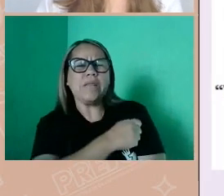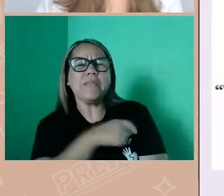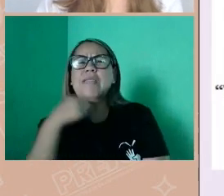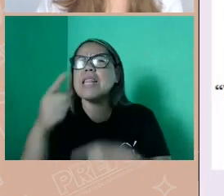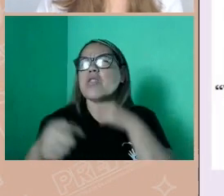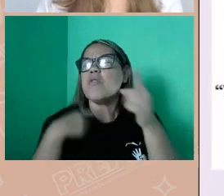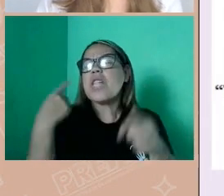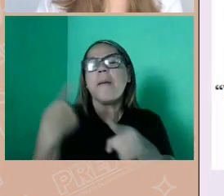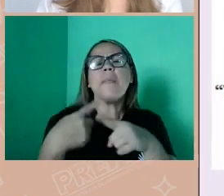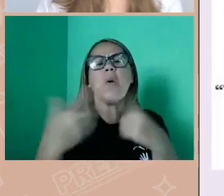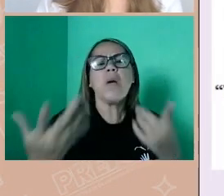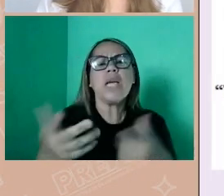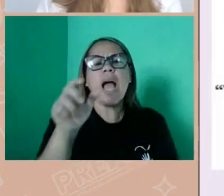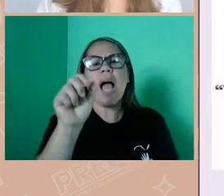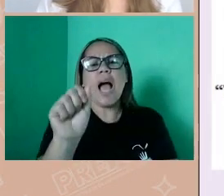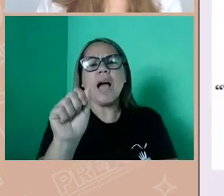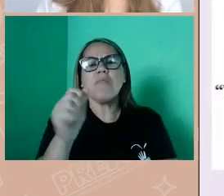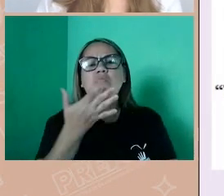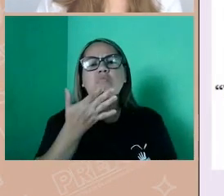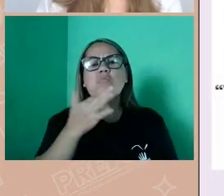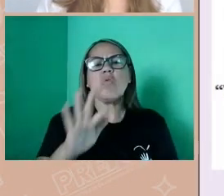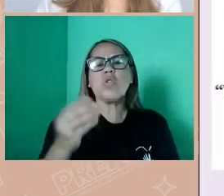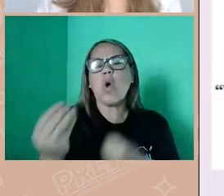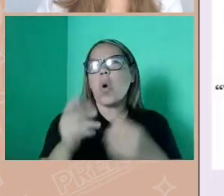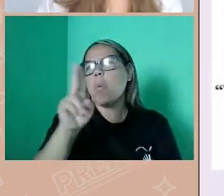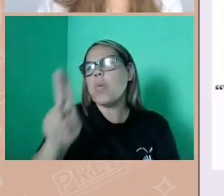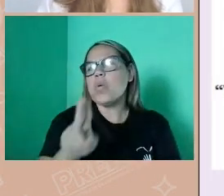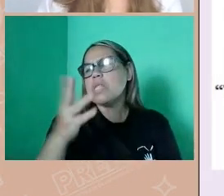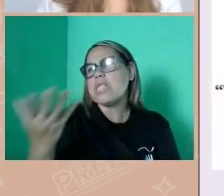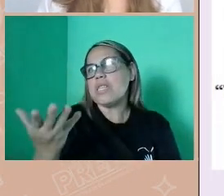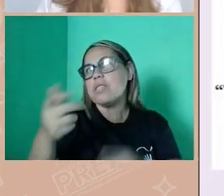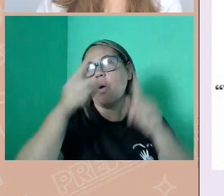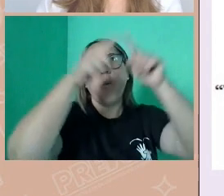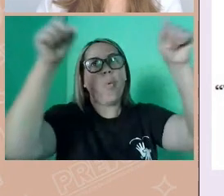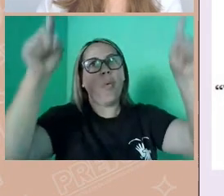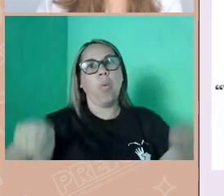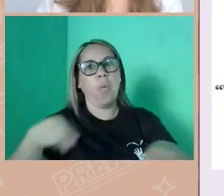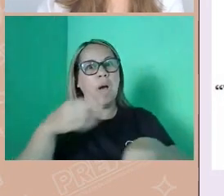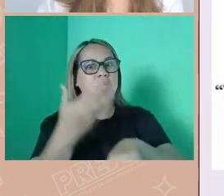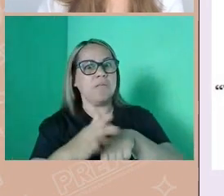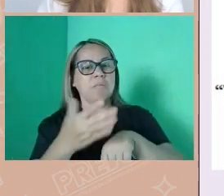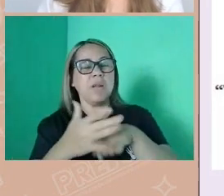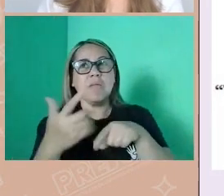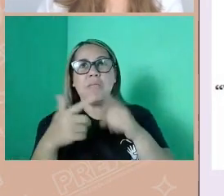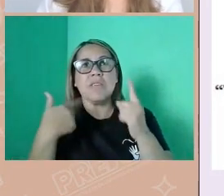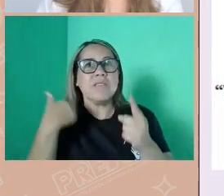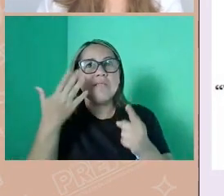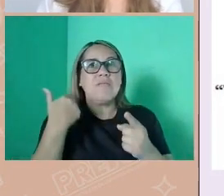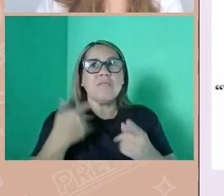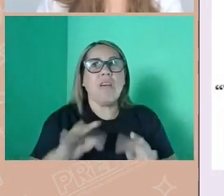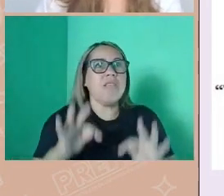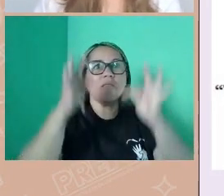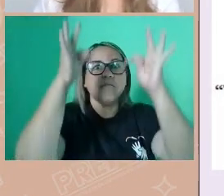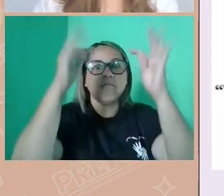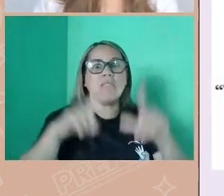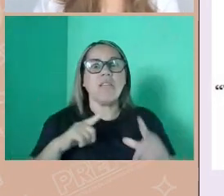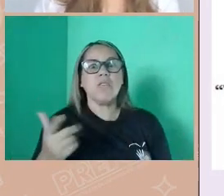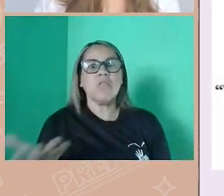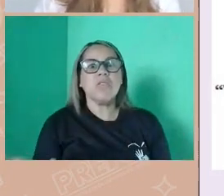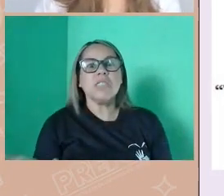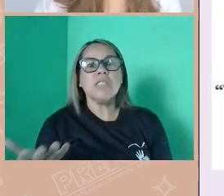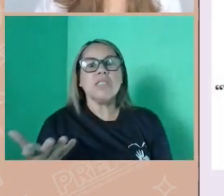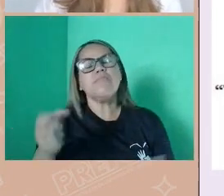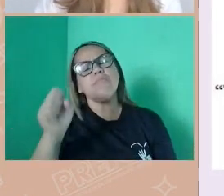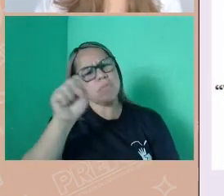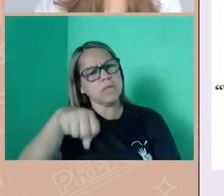letra A desconhecer como utilizar o quadro branco uma vez que não identifica os elementos tecnológicos sim